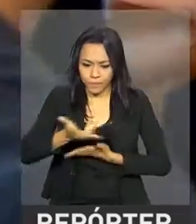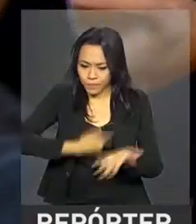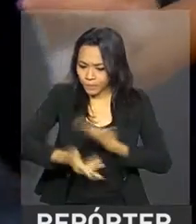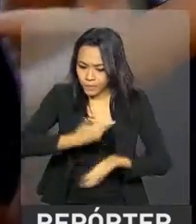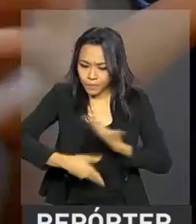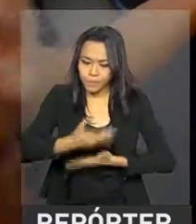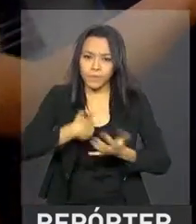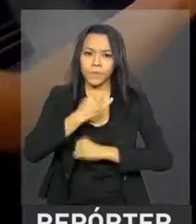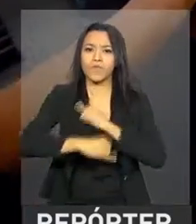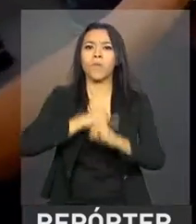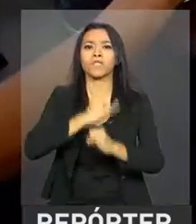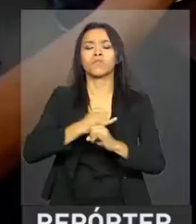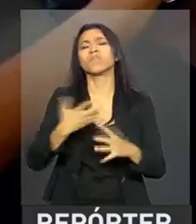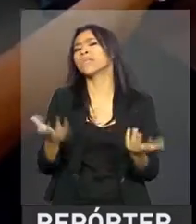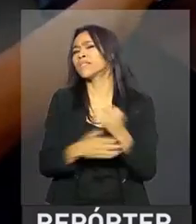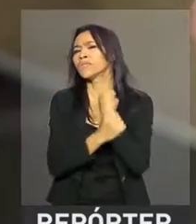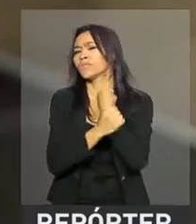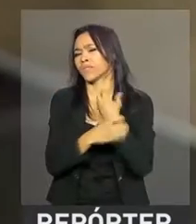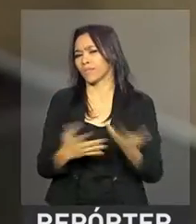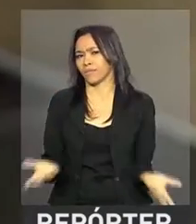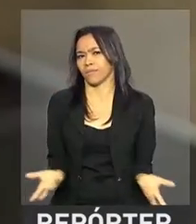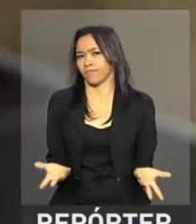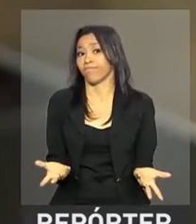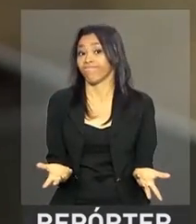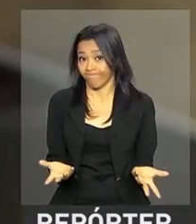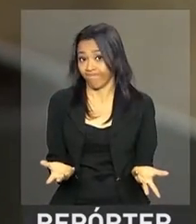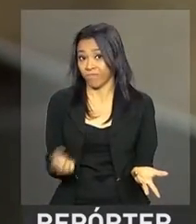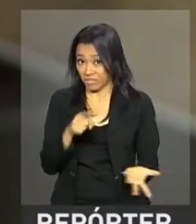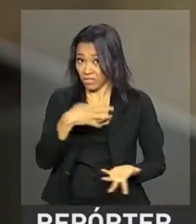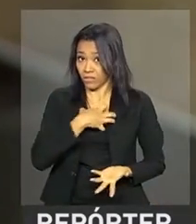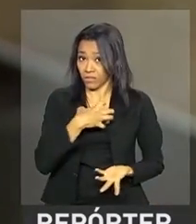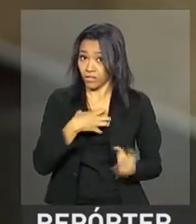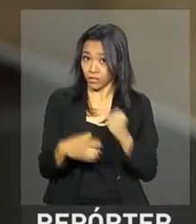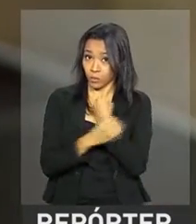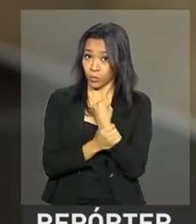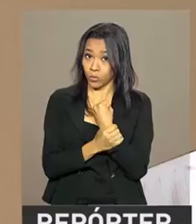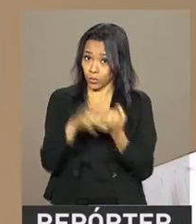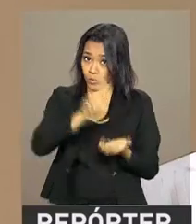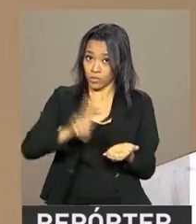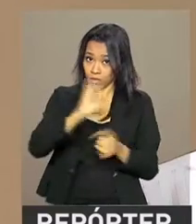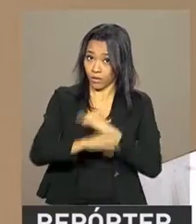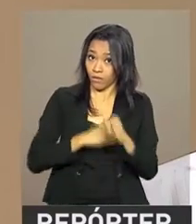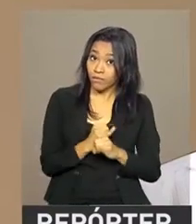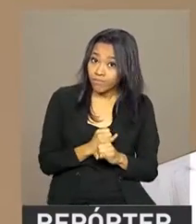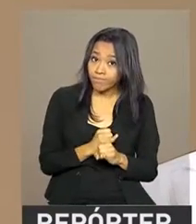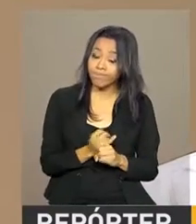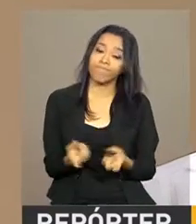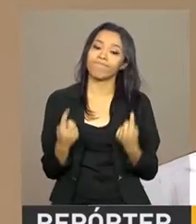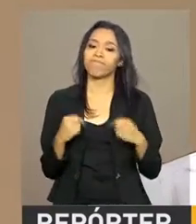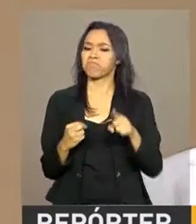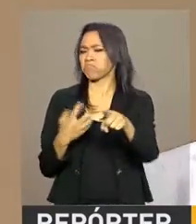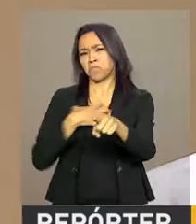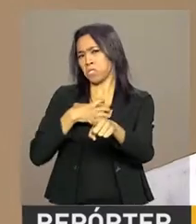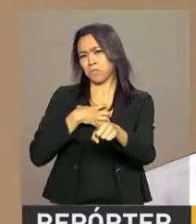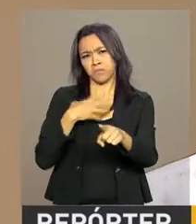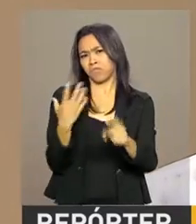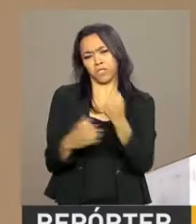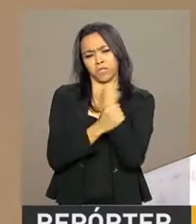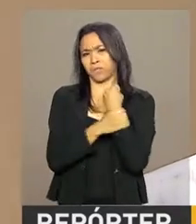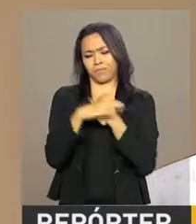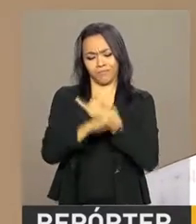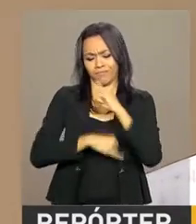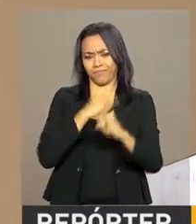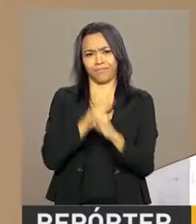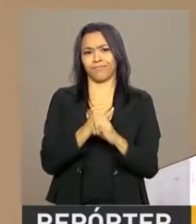e a preocupação com a segurança? Onde fica? Você se sente seguro na internet? Eu diria que eu me sinto muito seguro, porque eu não tomo